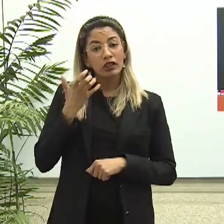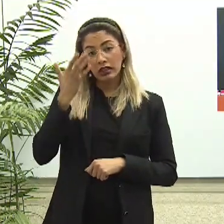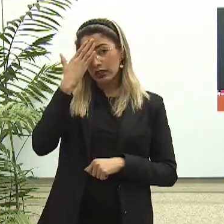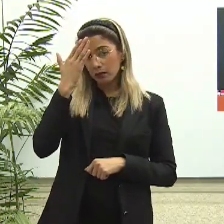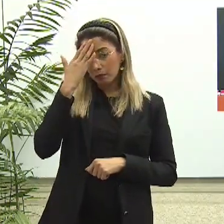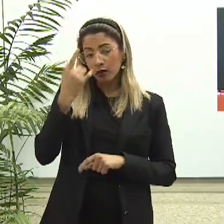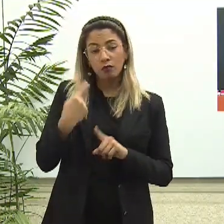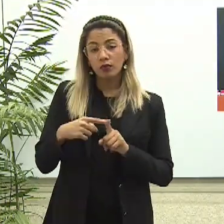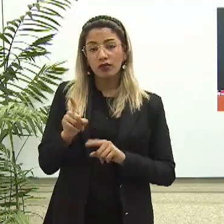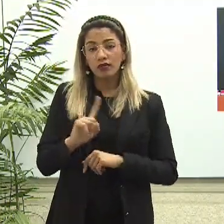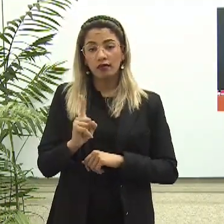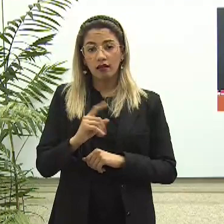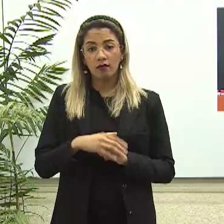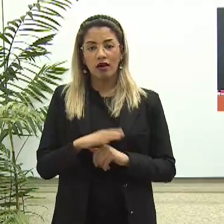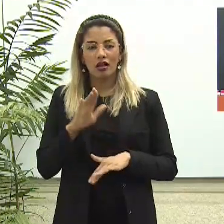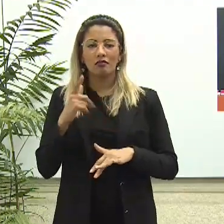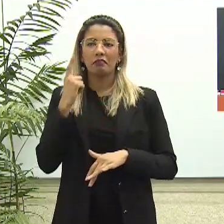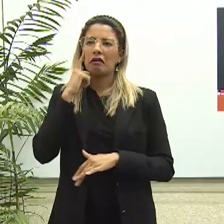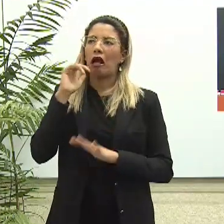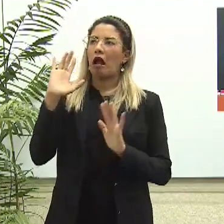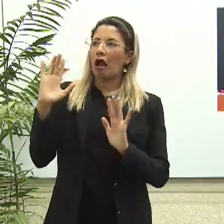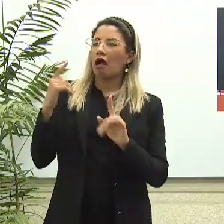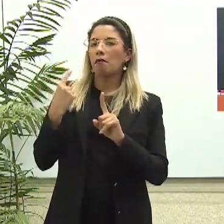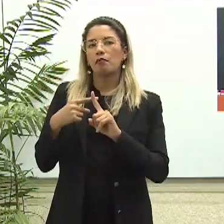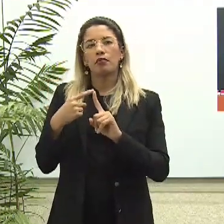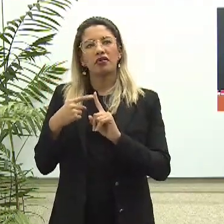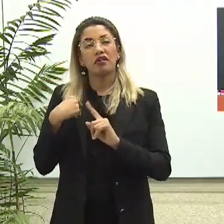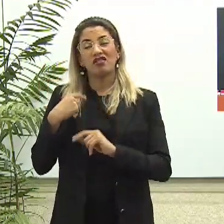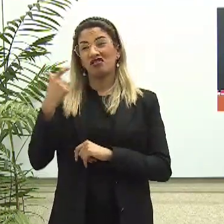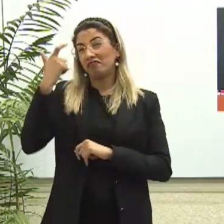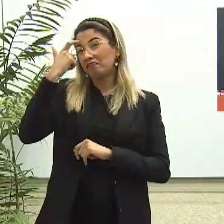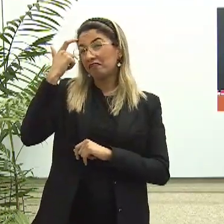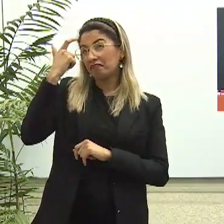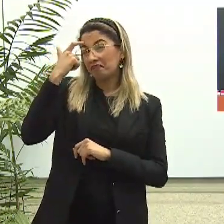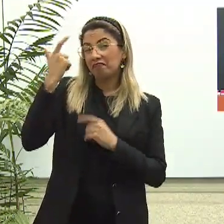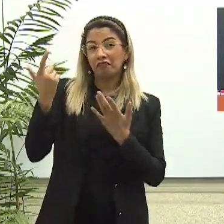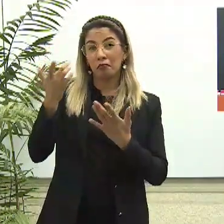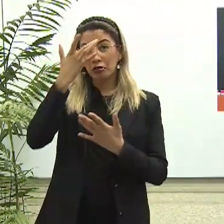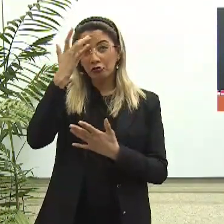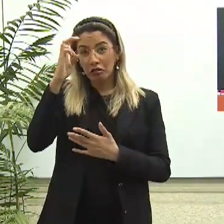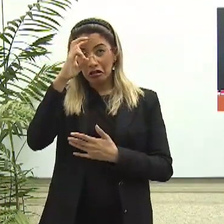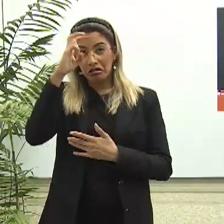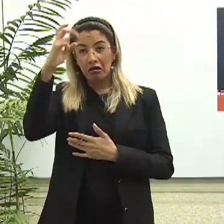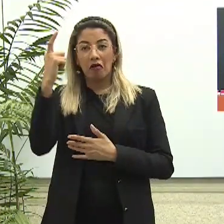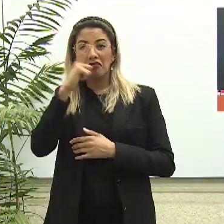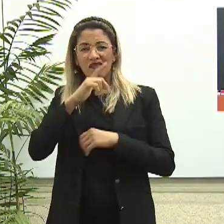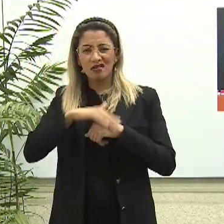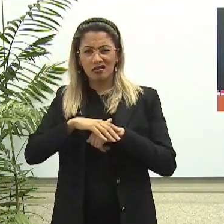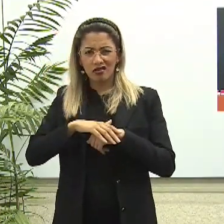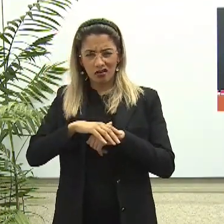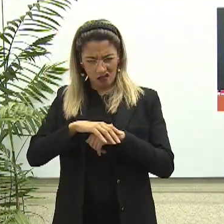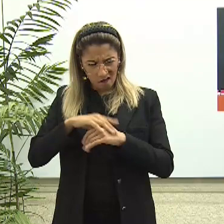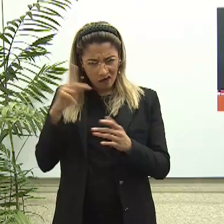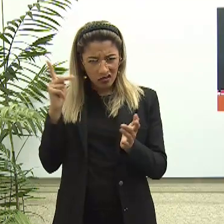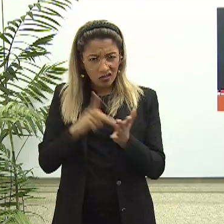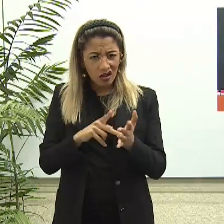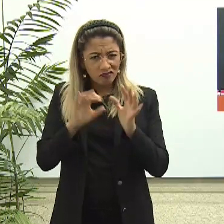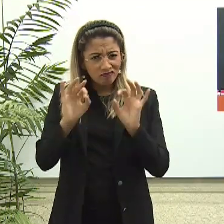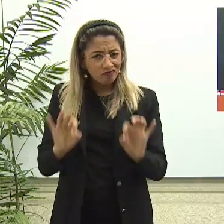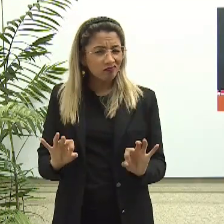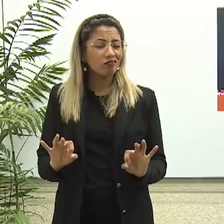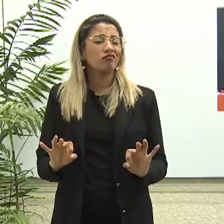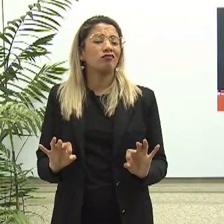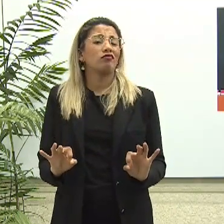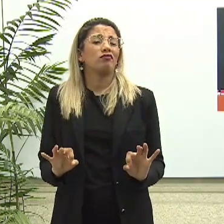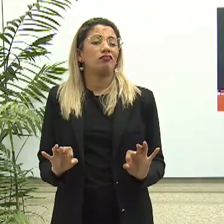você falar Ah porque a gente não tem cabeça a gente não tem gente Será que é verdade eu tava num debate Eu